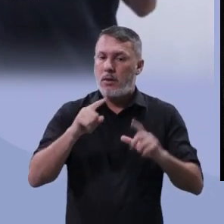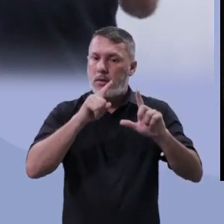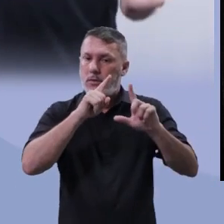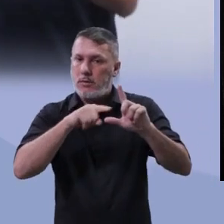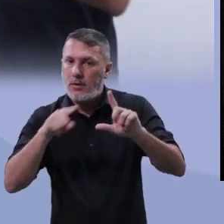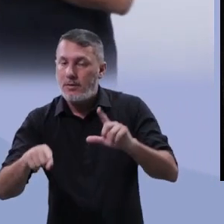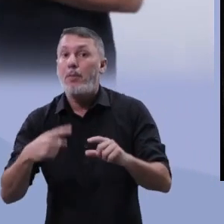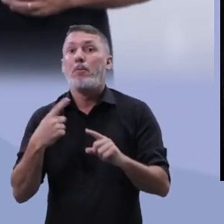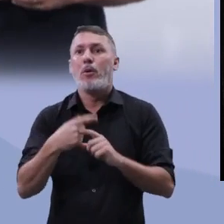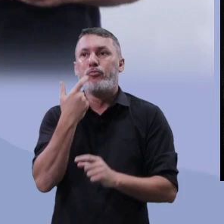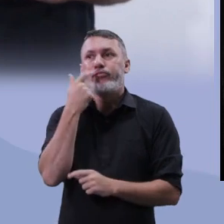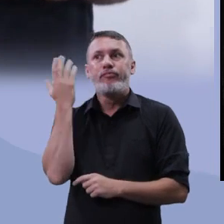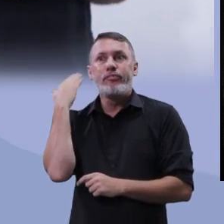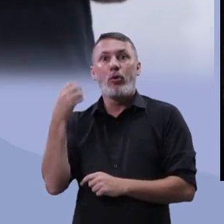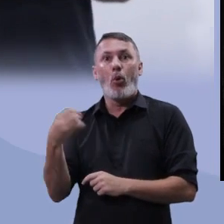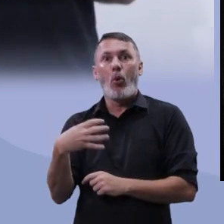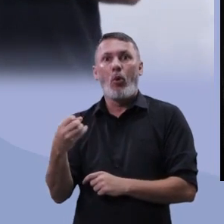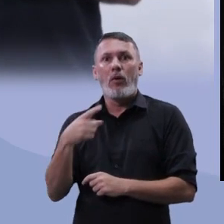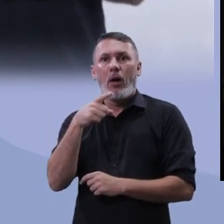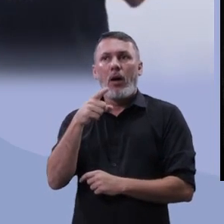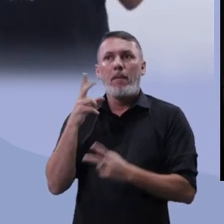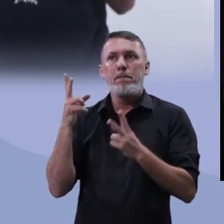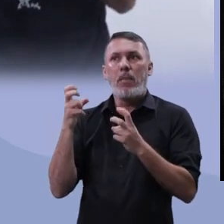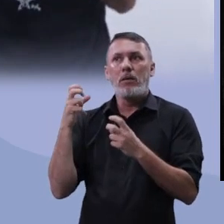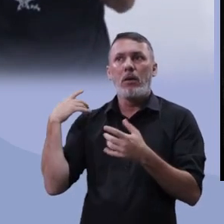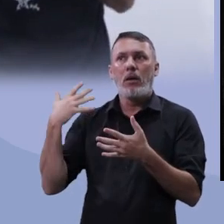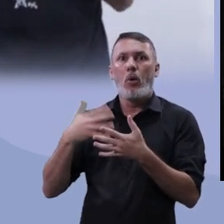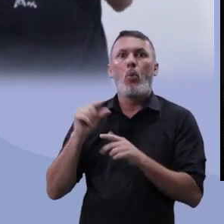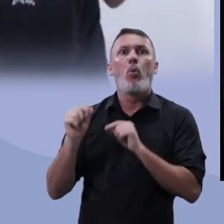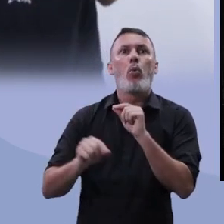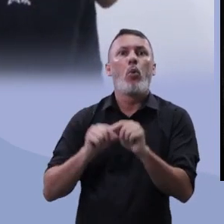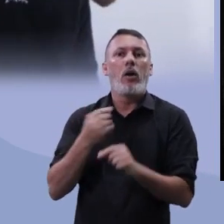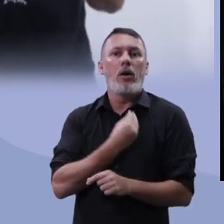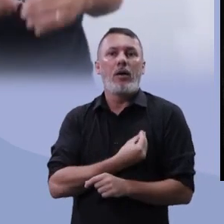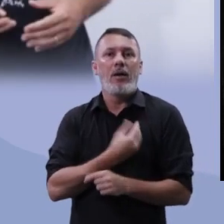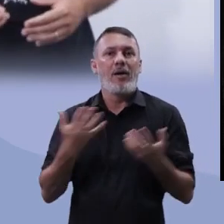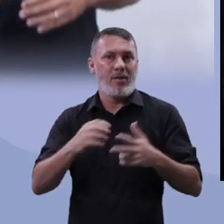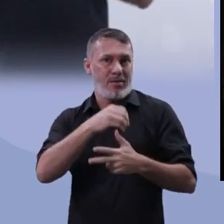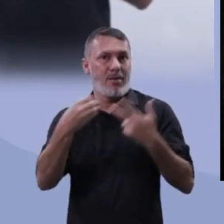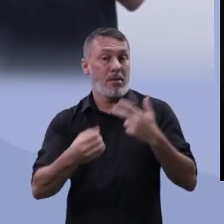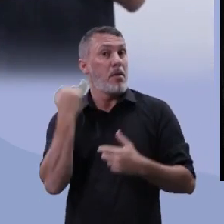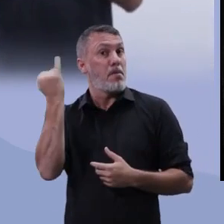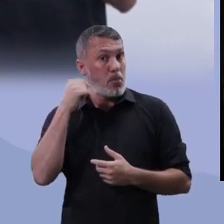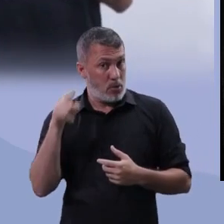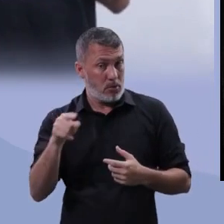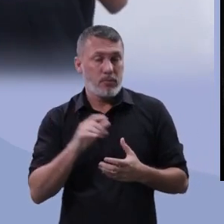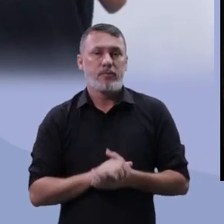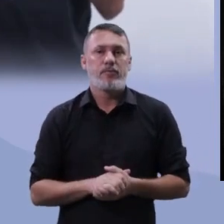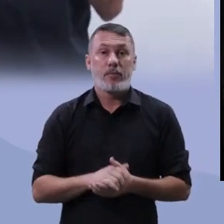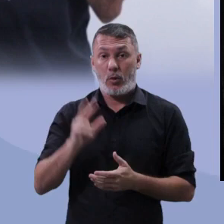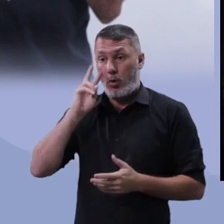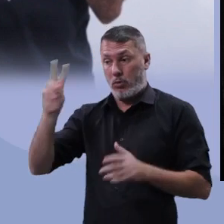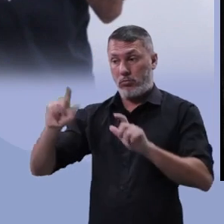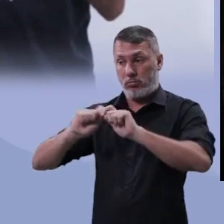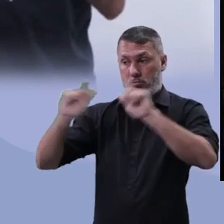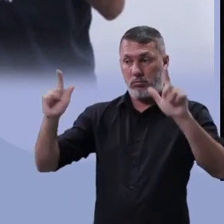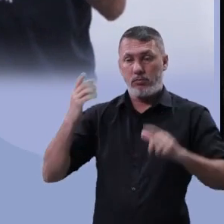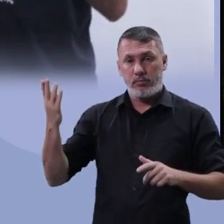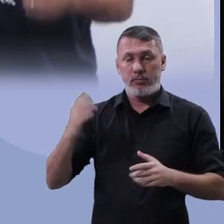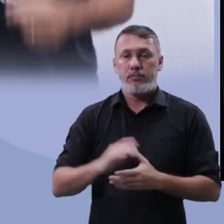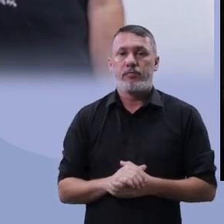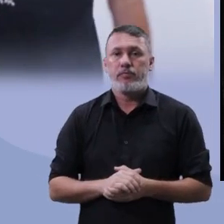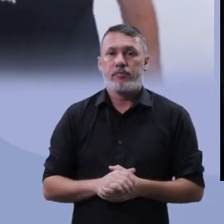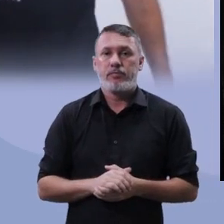importante fazer questões mais recentes para a gente ver a tendência do que está caindo no Enem, beleza? Questão na sua